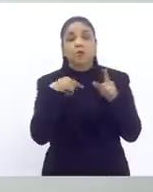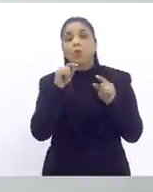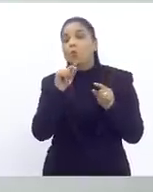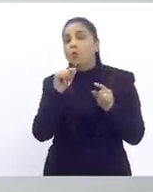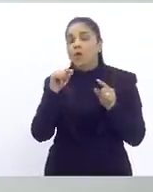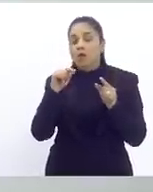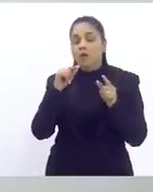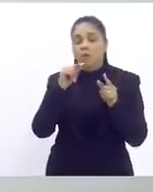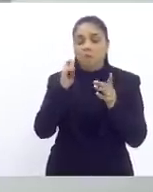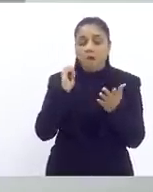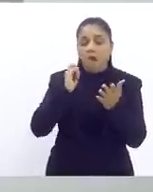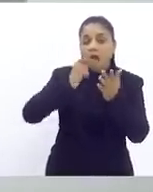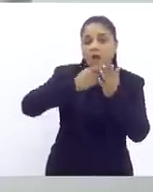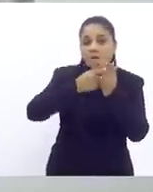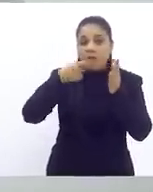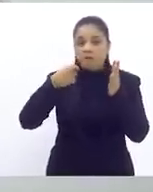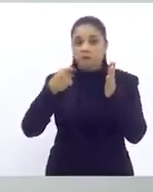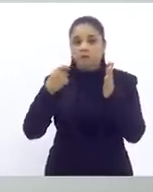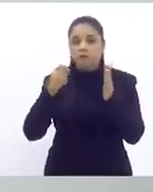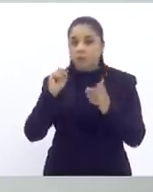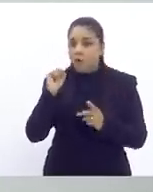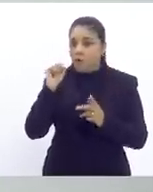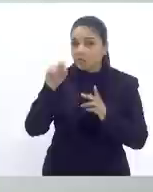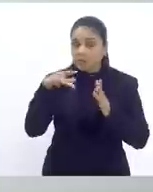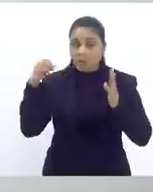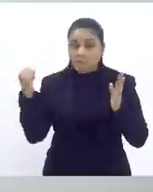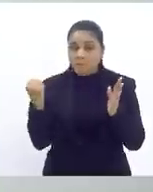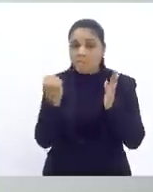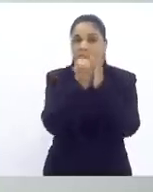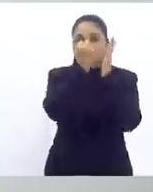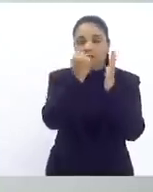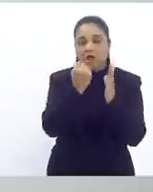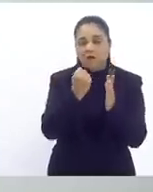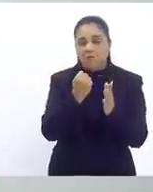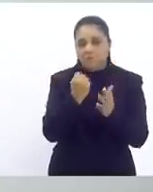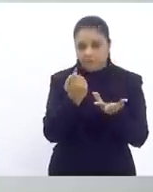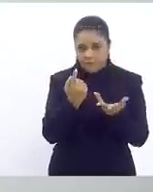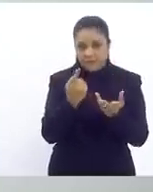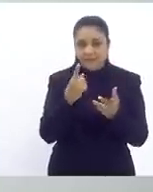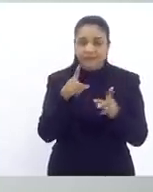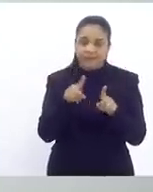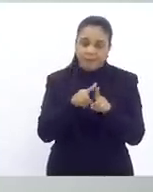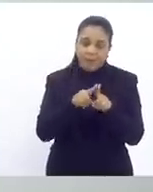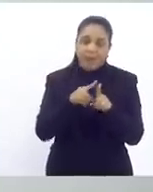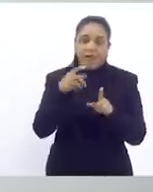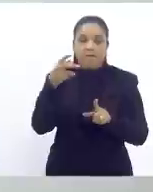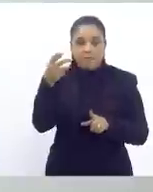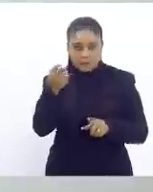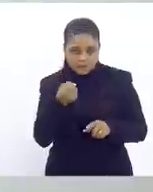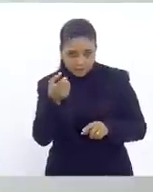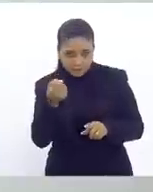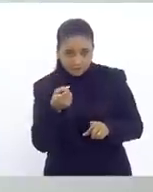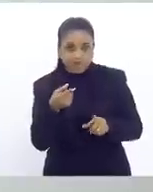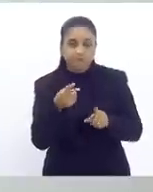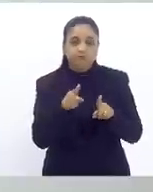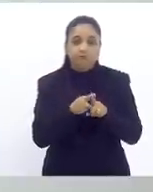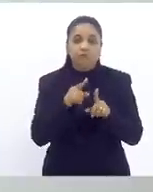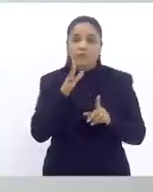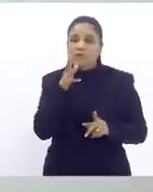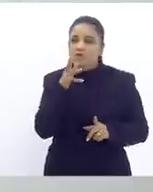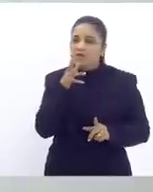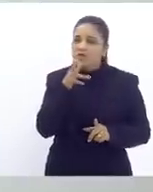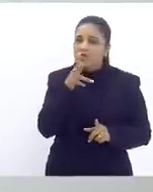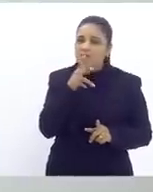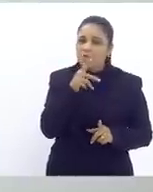questão do pagamento dos aposentados e também dos pensionistas né que demoravam